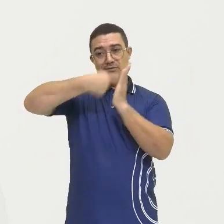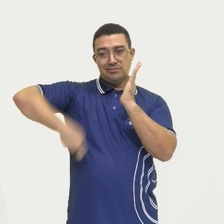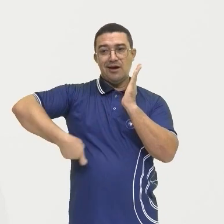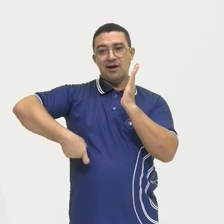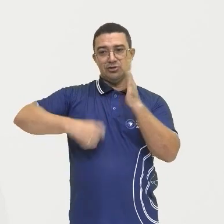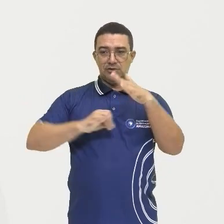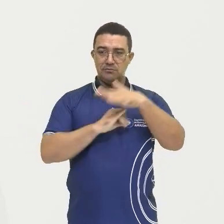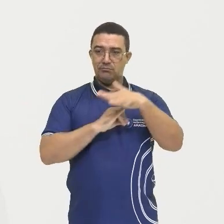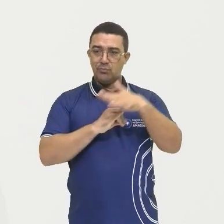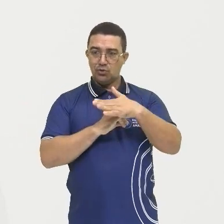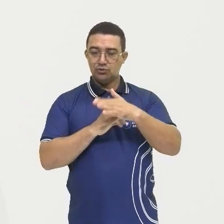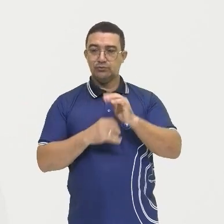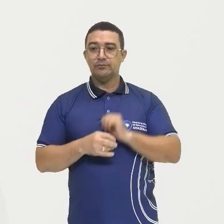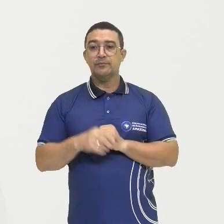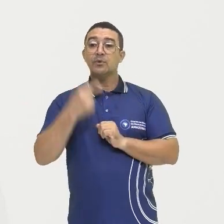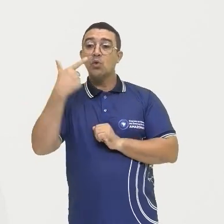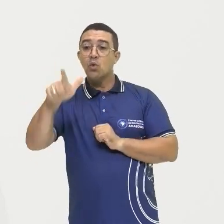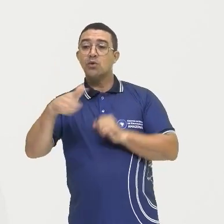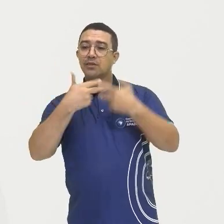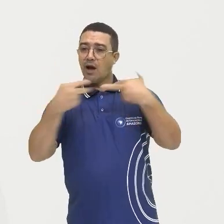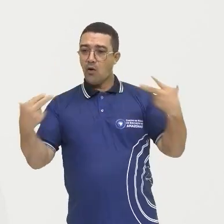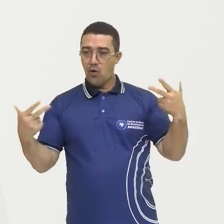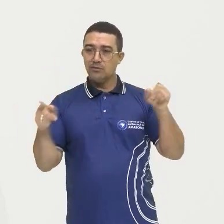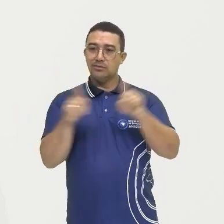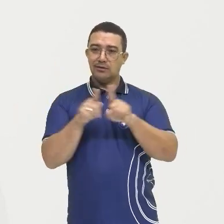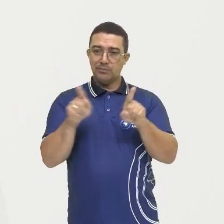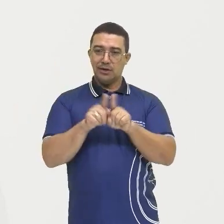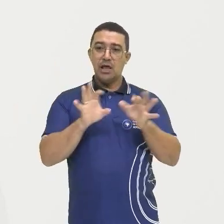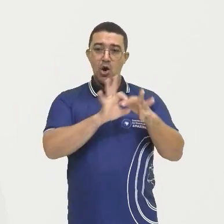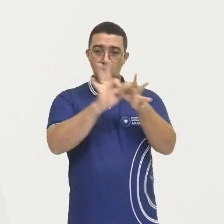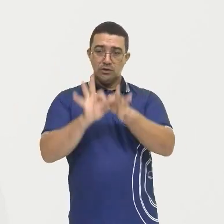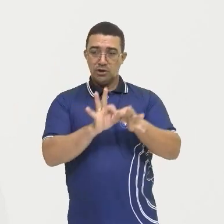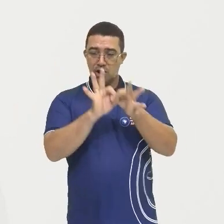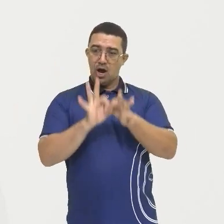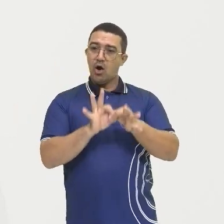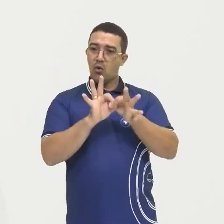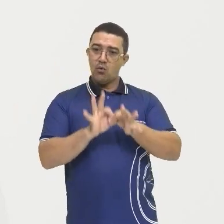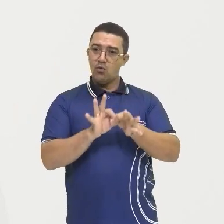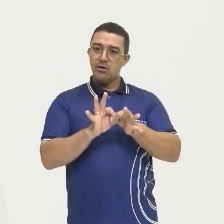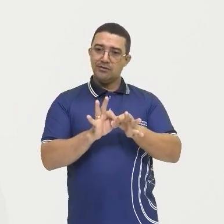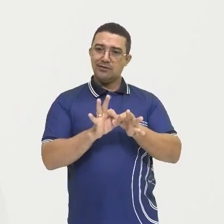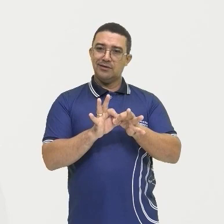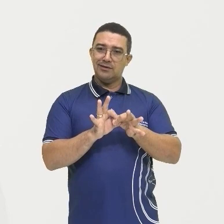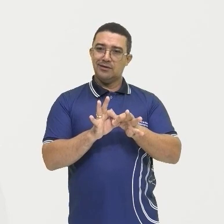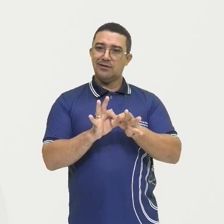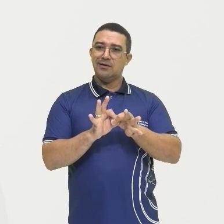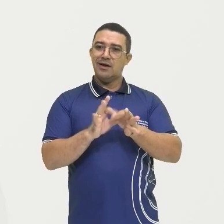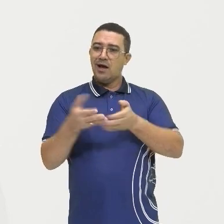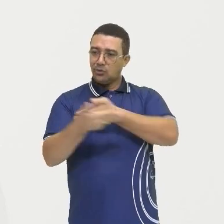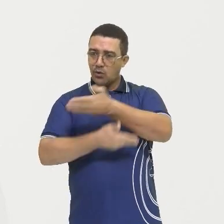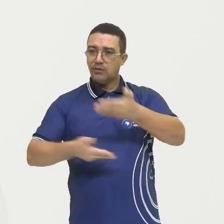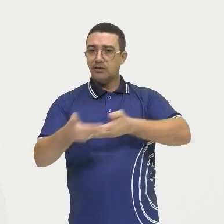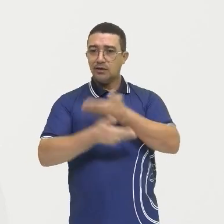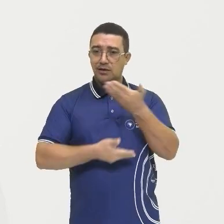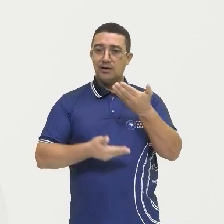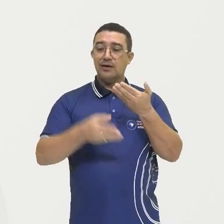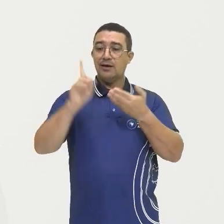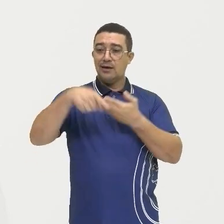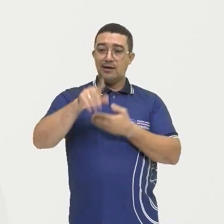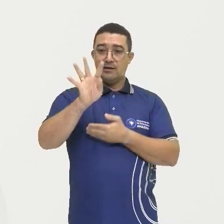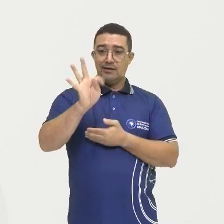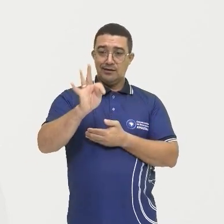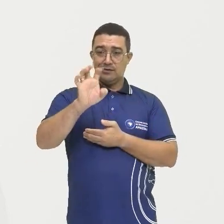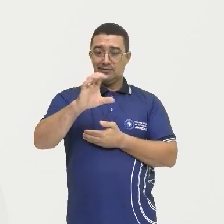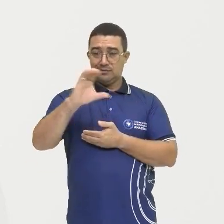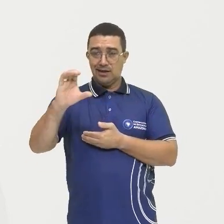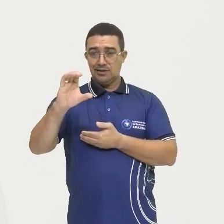taxas. Outra coisa que a gente vai ter aqui na união aduaneira é a chamada TEC, a tarifa externa comum. Tudo